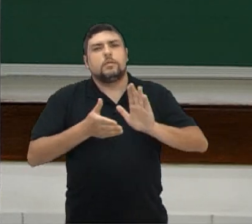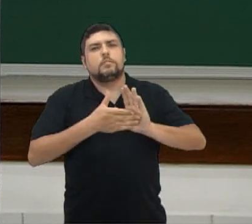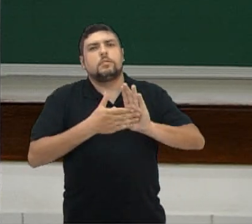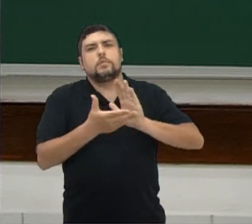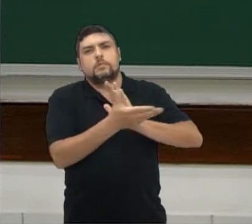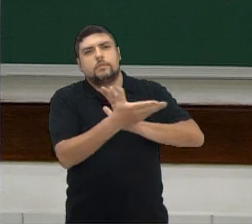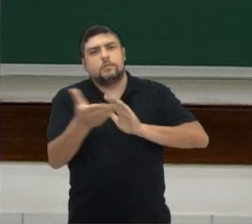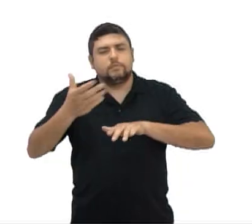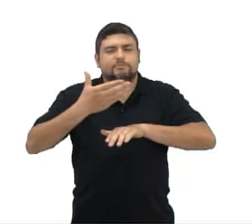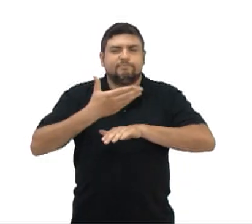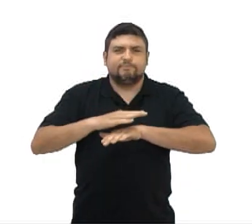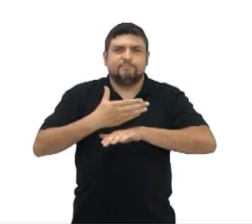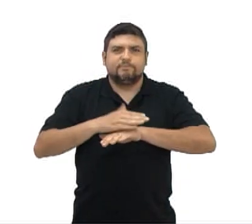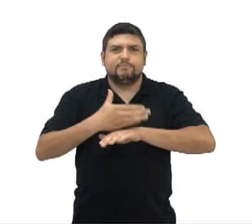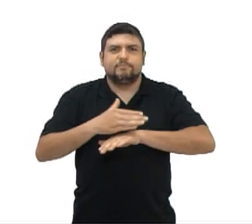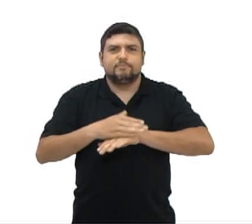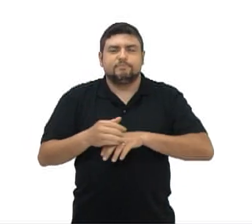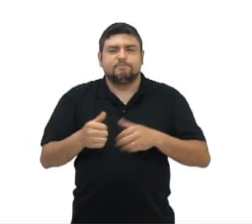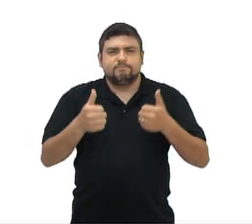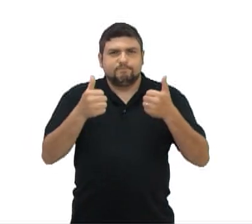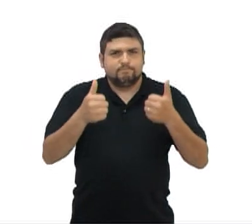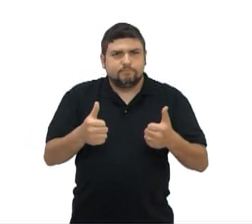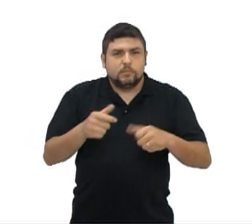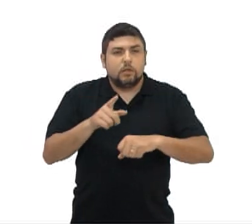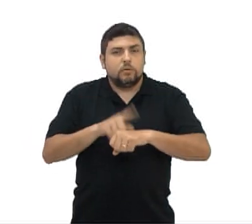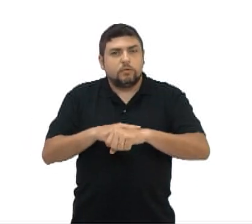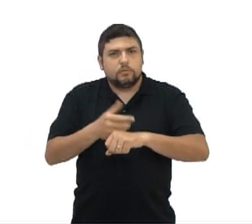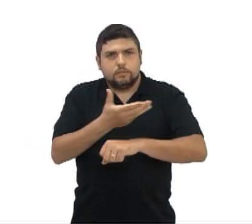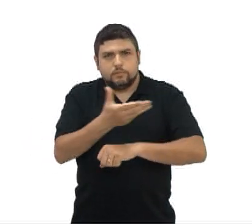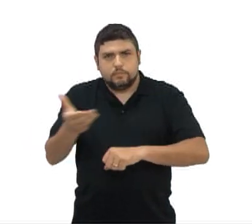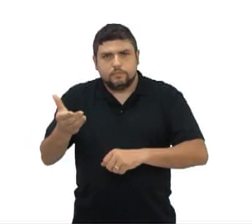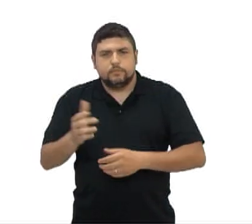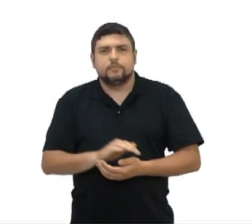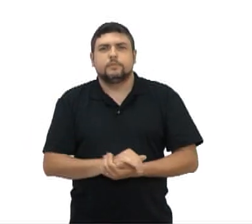para vocês fazerem, ok? Vamos dar um tempo para essa atividade.